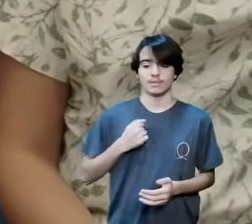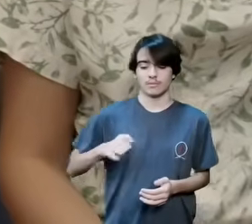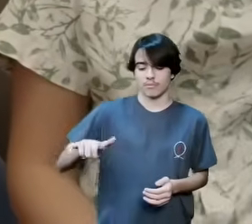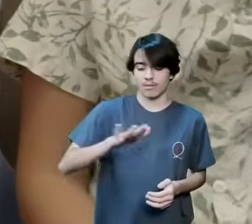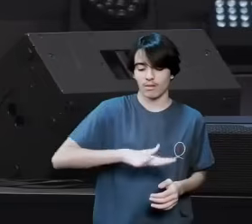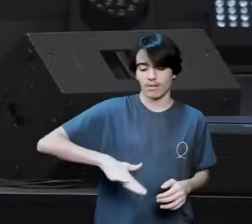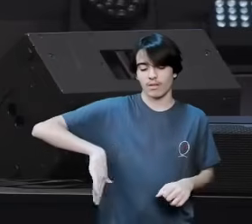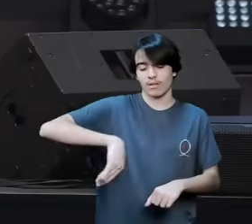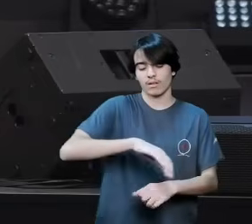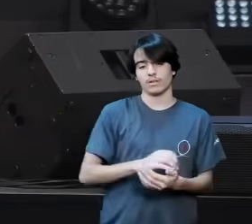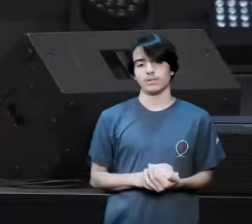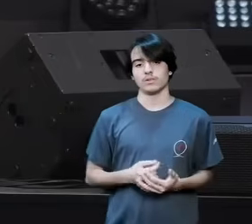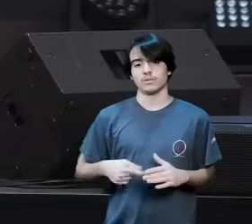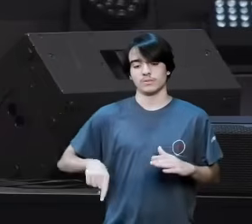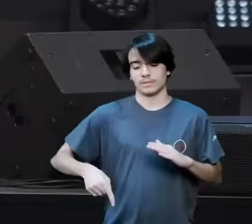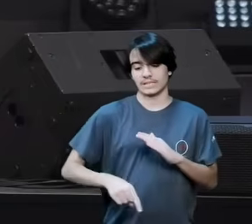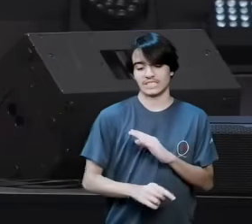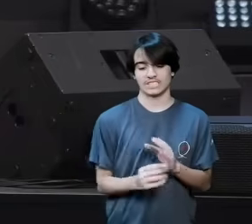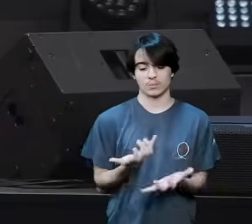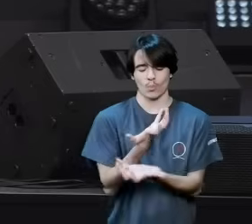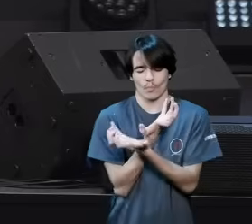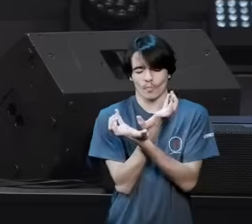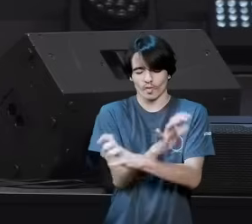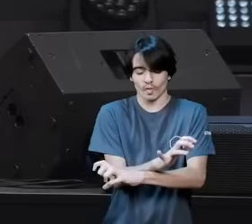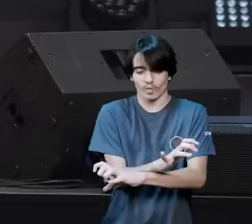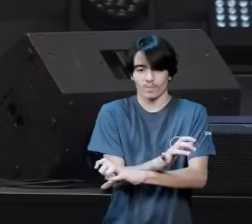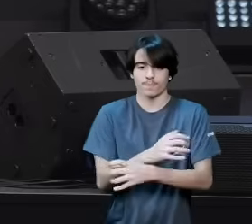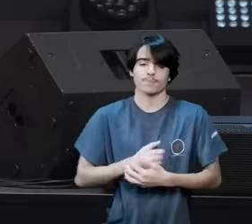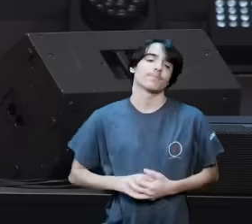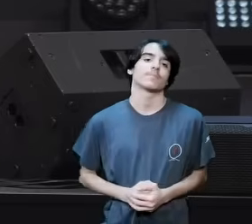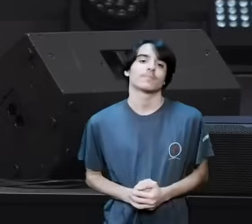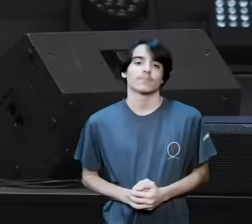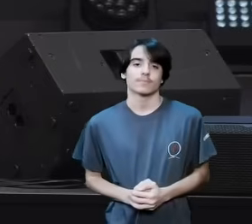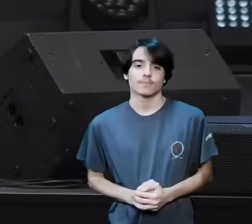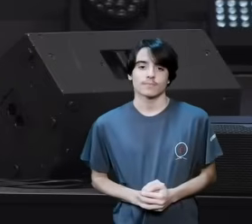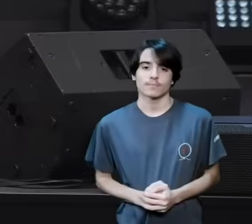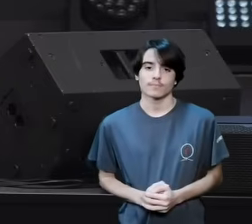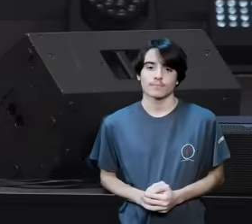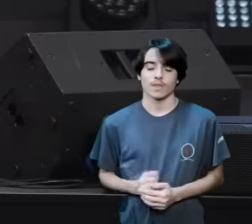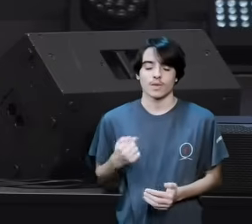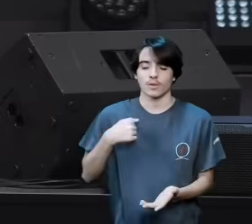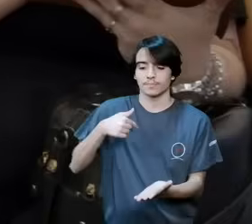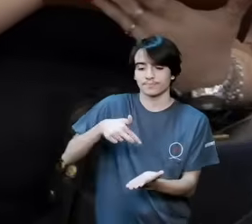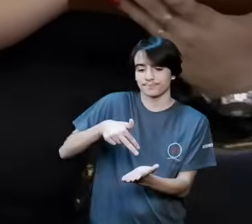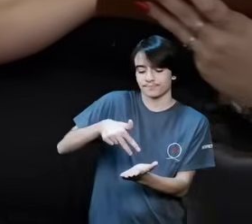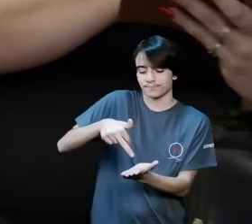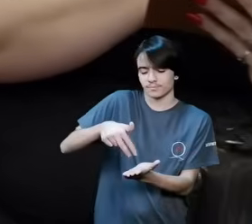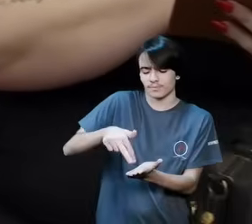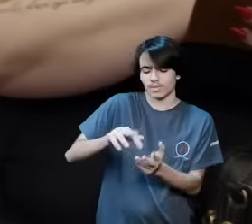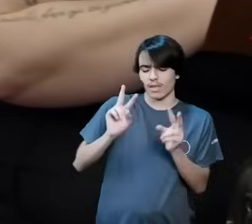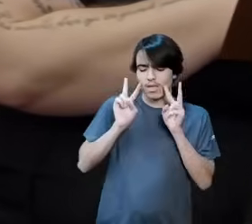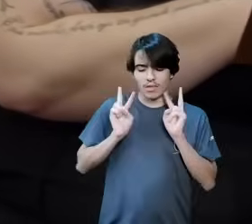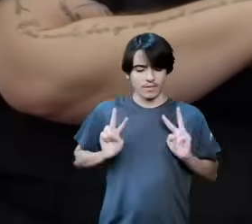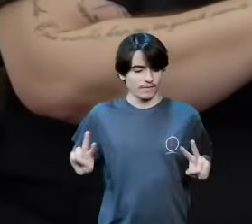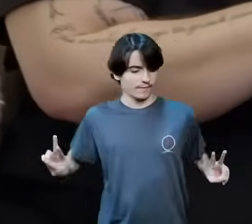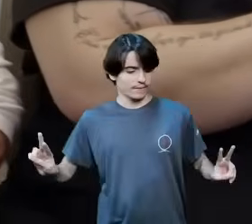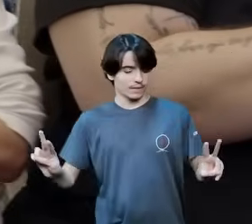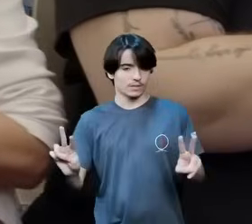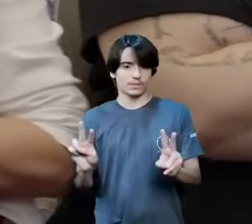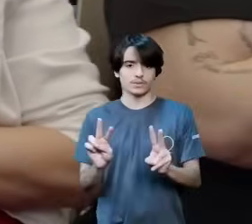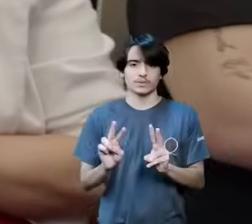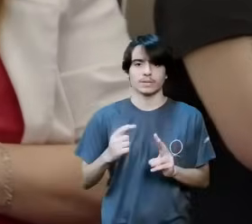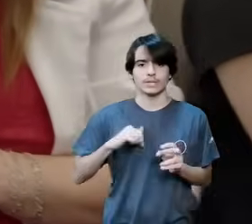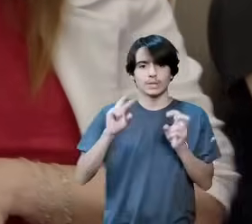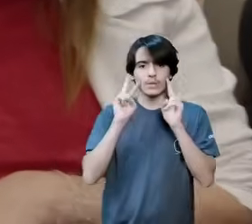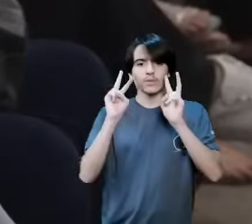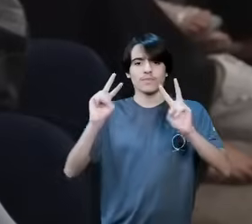vale que estava cheio de ossos. Ele me fez andar em redor deles, e eu vi